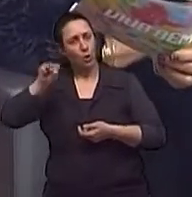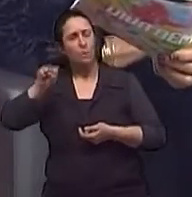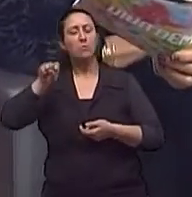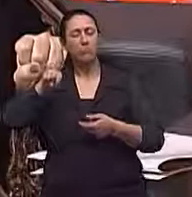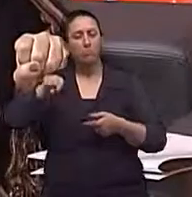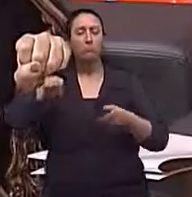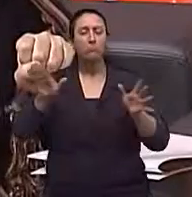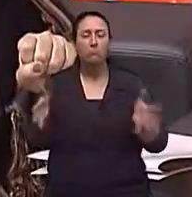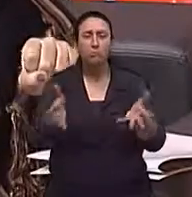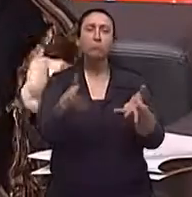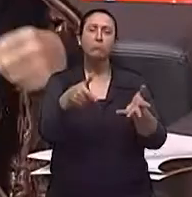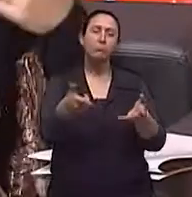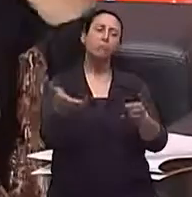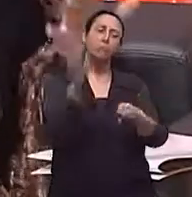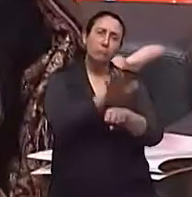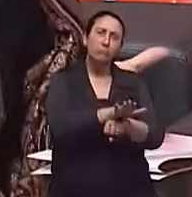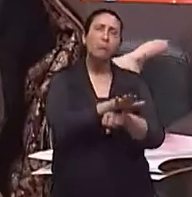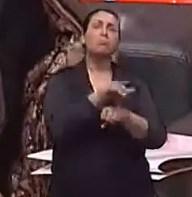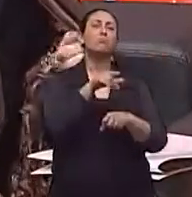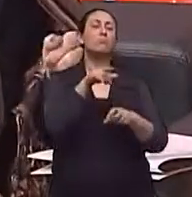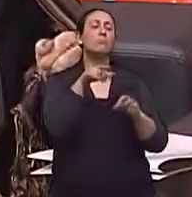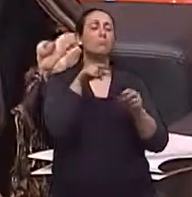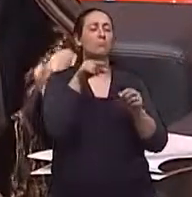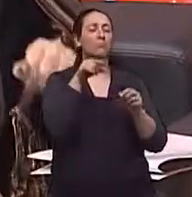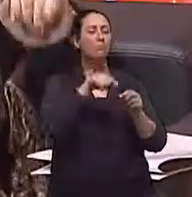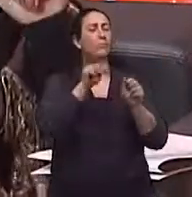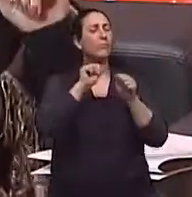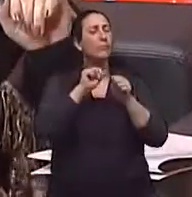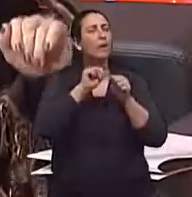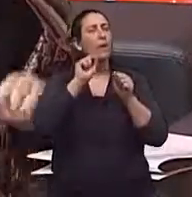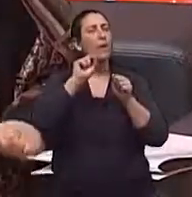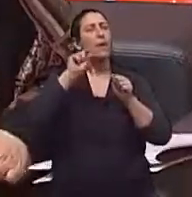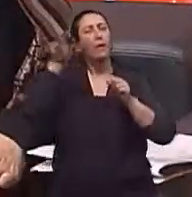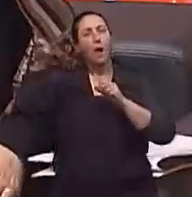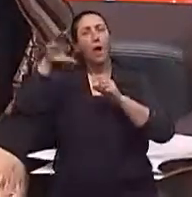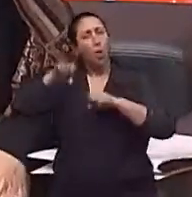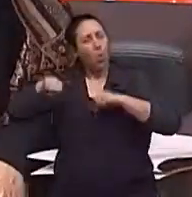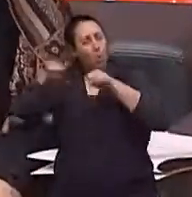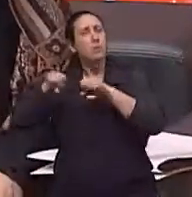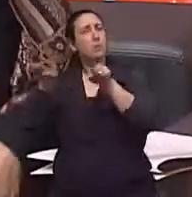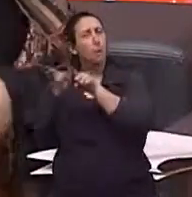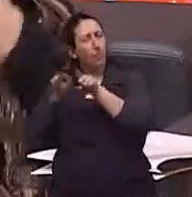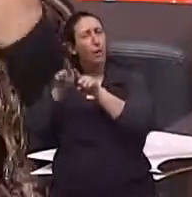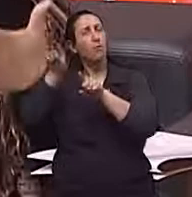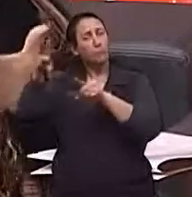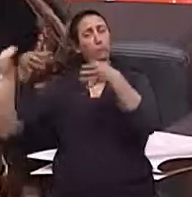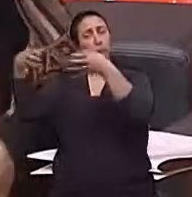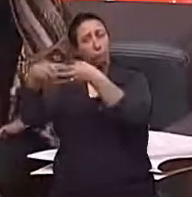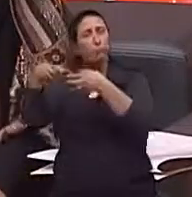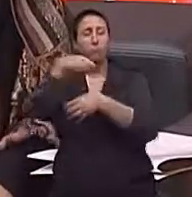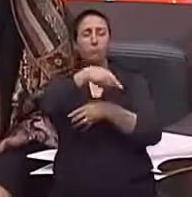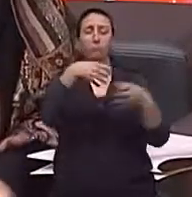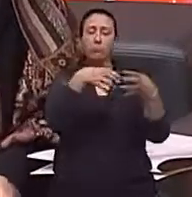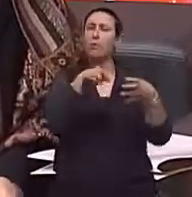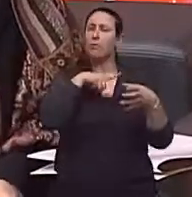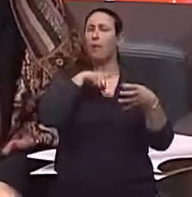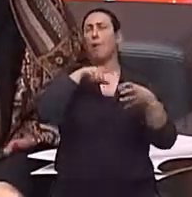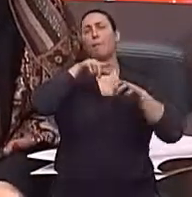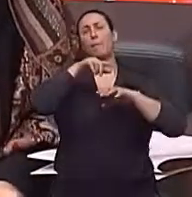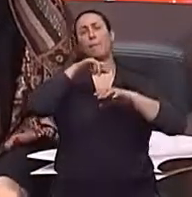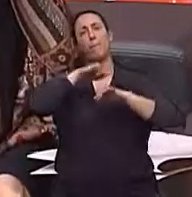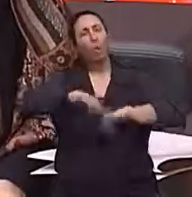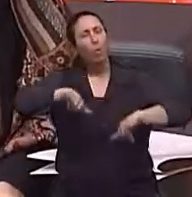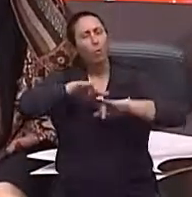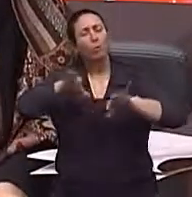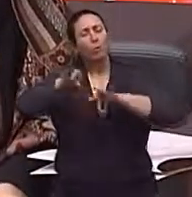para mulheres em situação de violência que na existe em Canoas também é parte do coletivo feminino plural dentre outros projetos que a